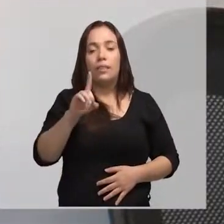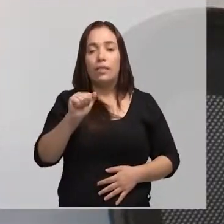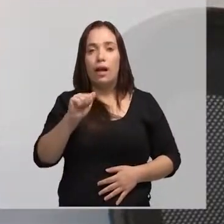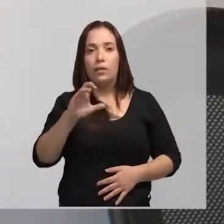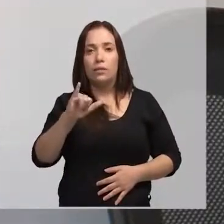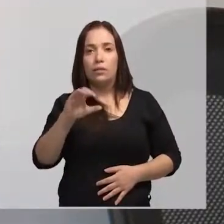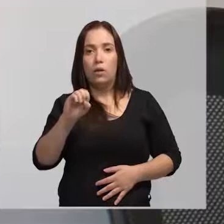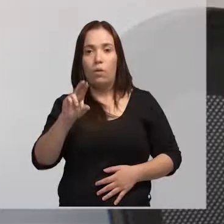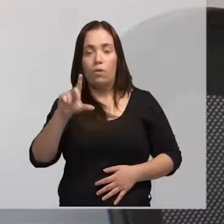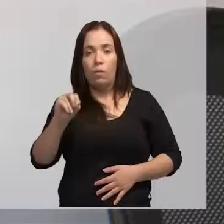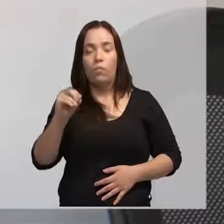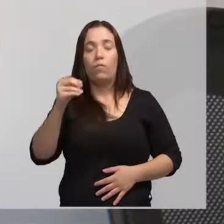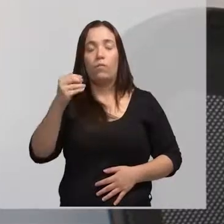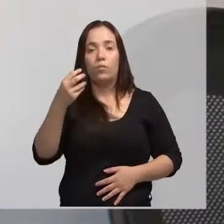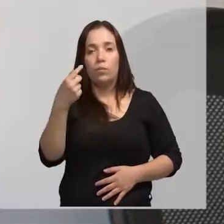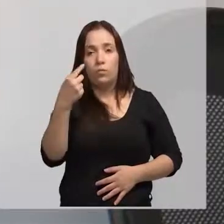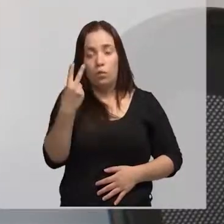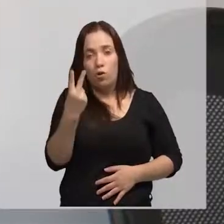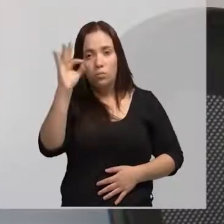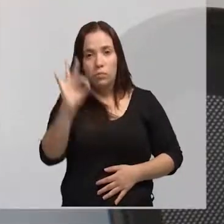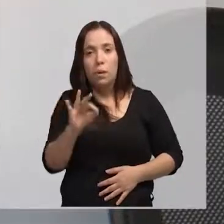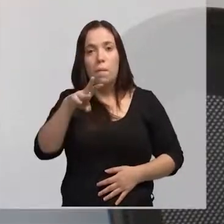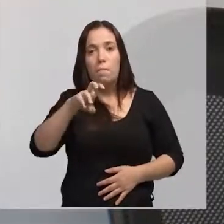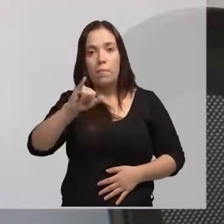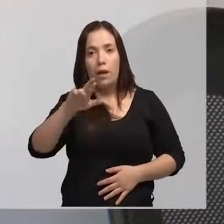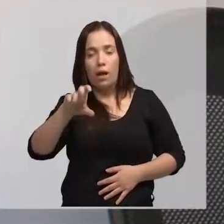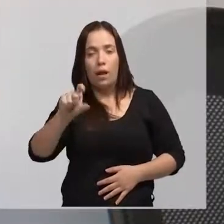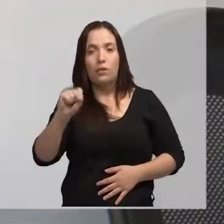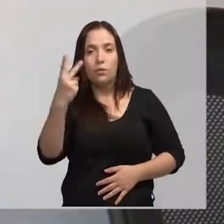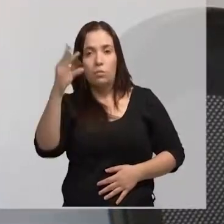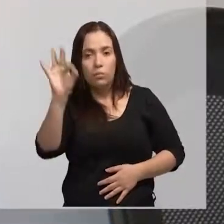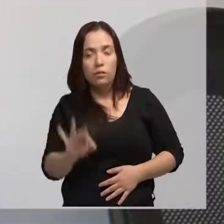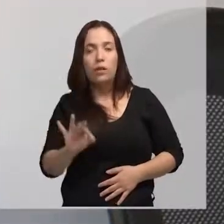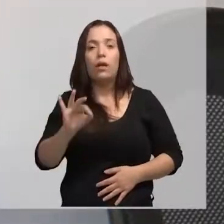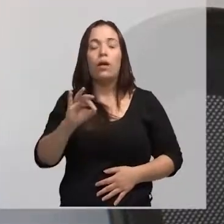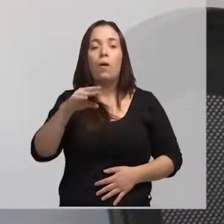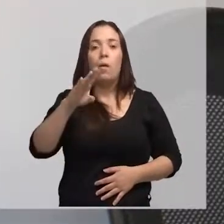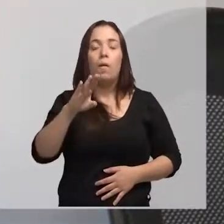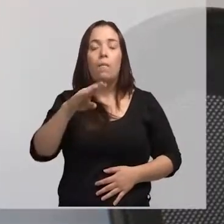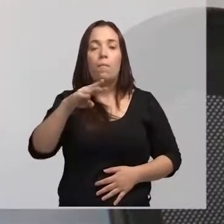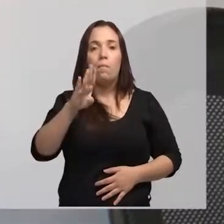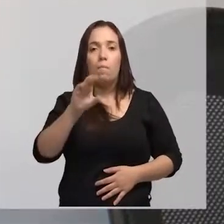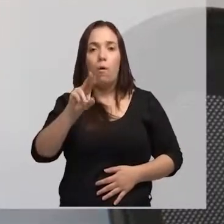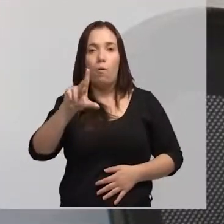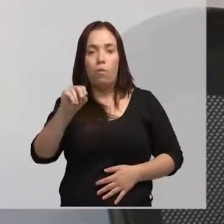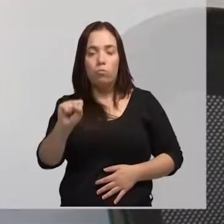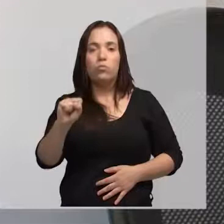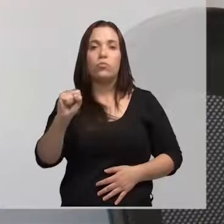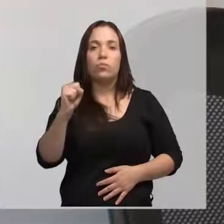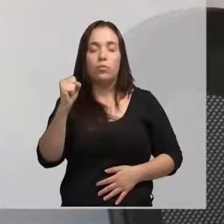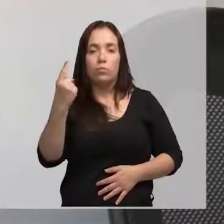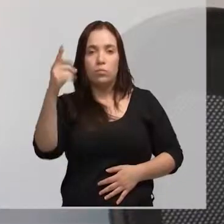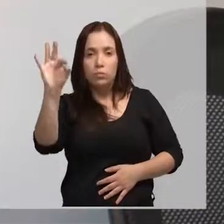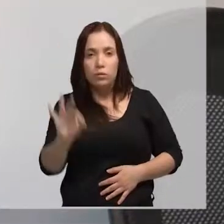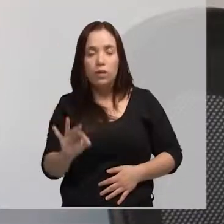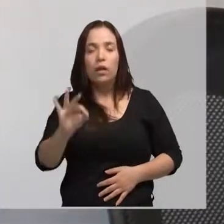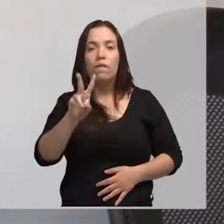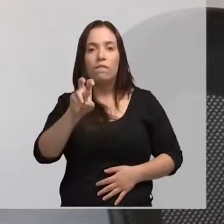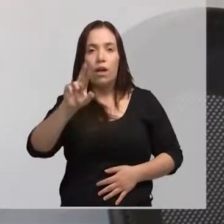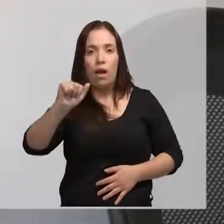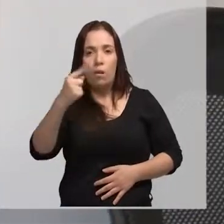2%, Meirelles tem 2%, Boulos tem 1%, o Amoedo tem 1%, a Vera do PSTU tem 1%, o